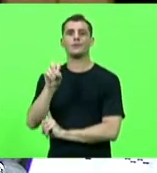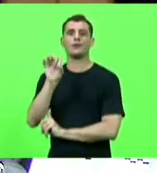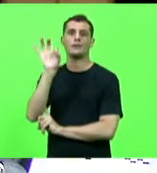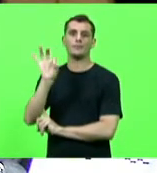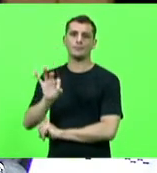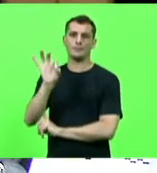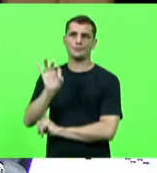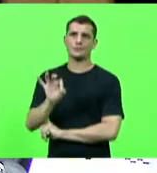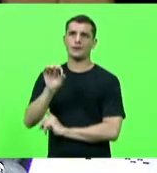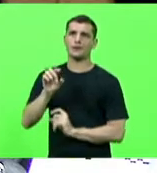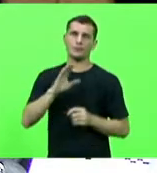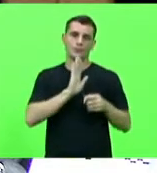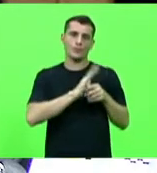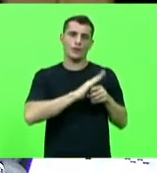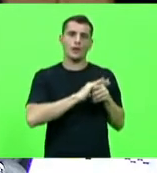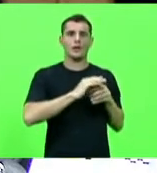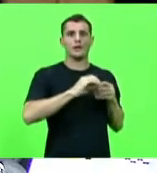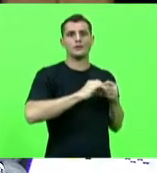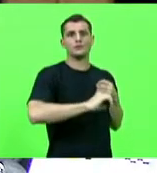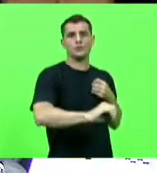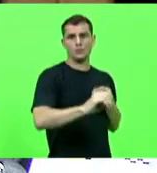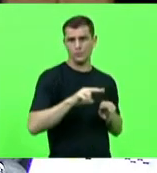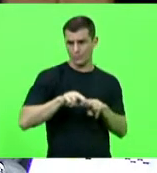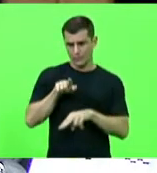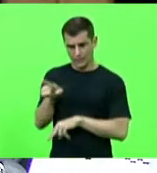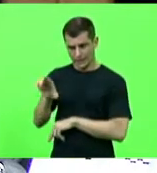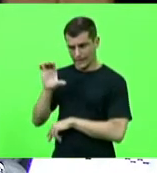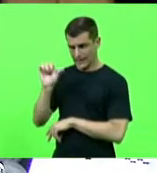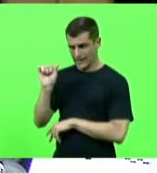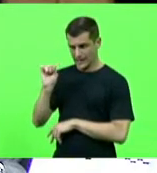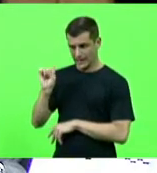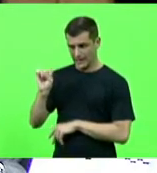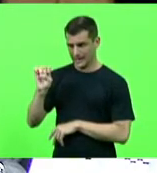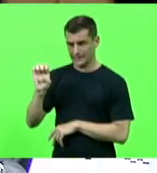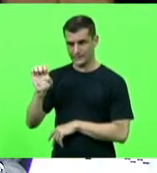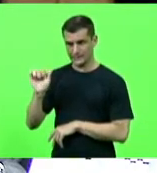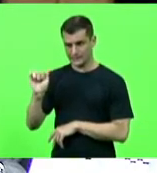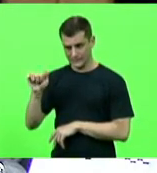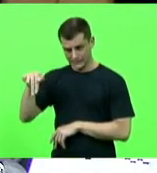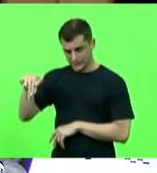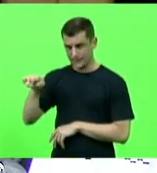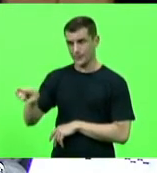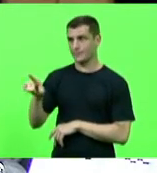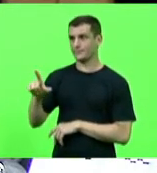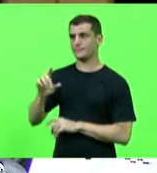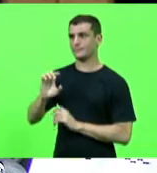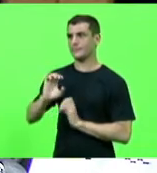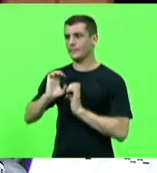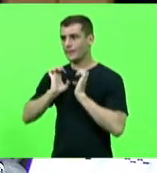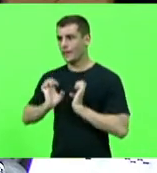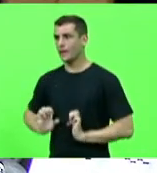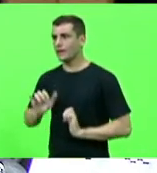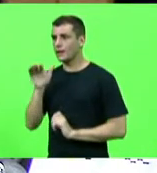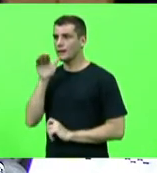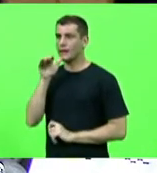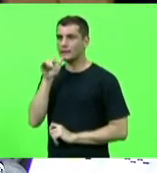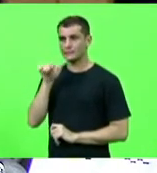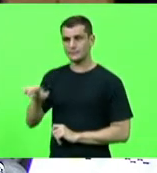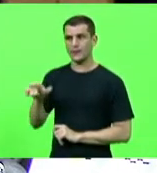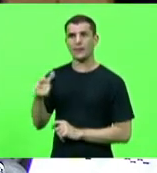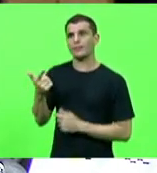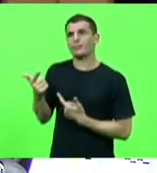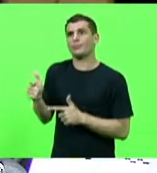teve a dignidade, não teve a ética de cumprir com o que diz o Código de Defesa do